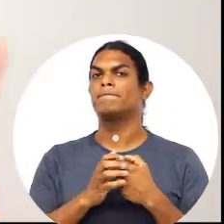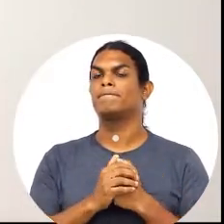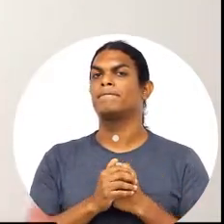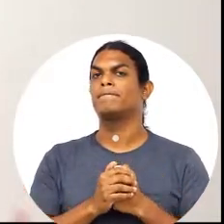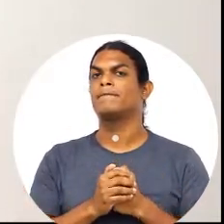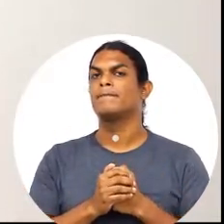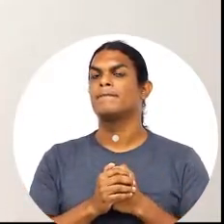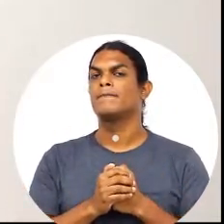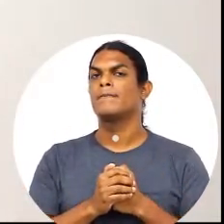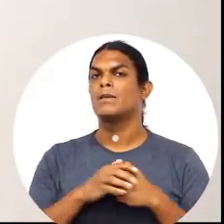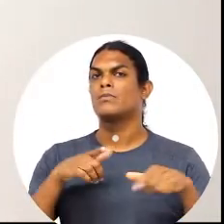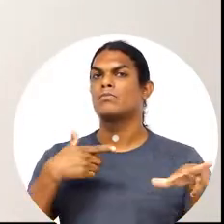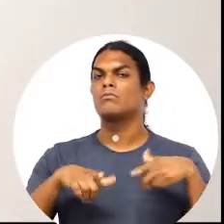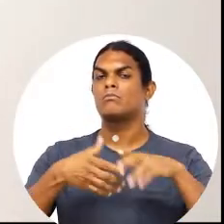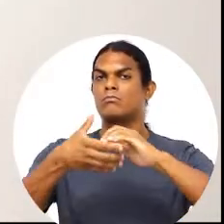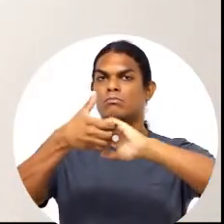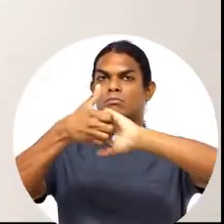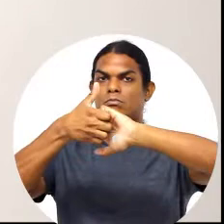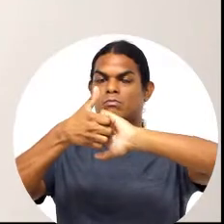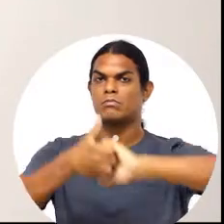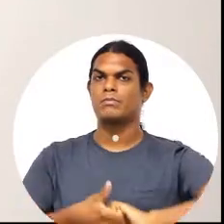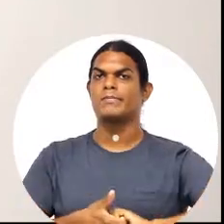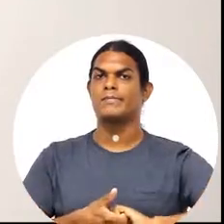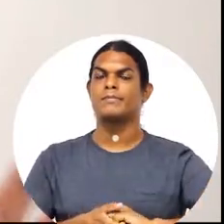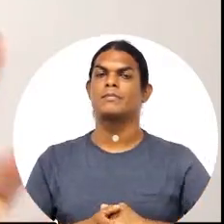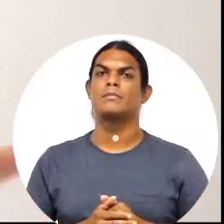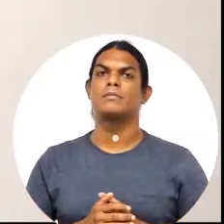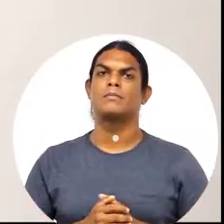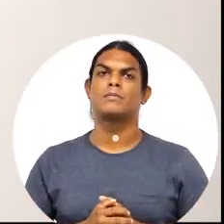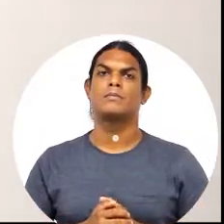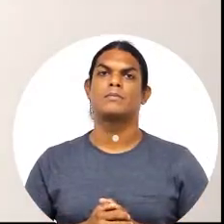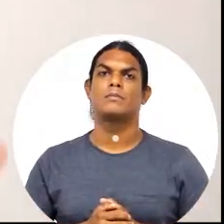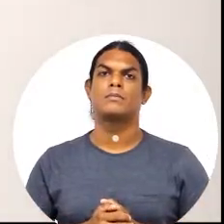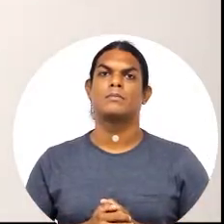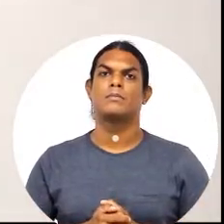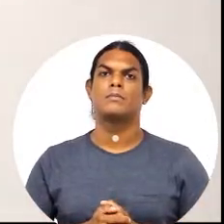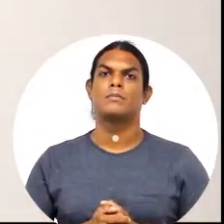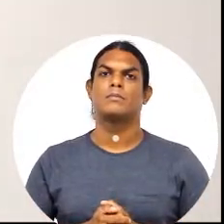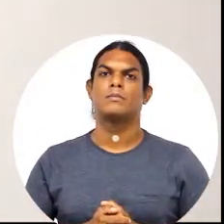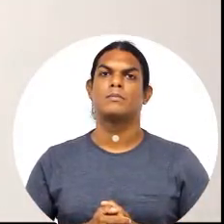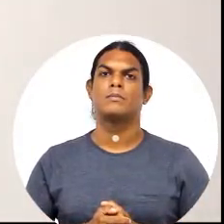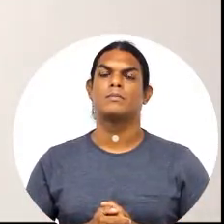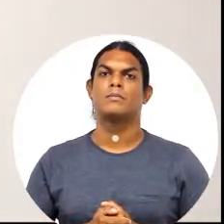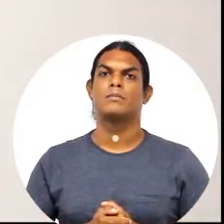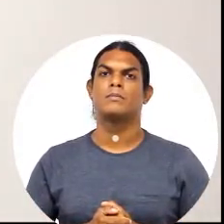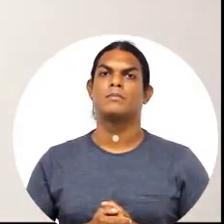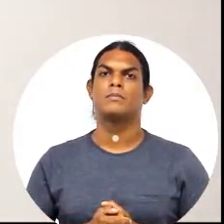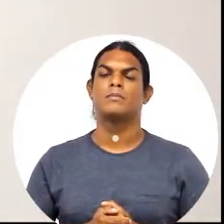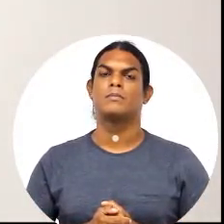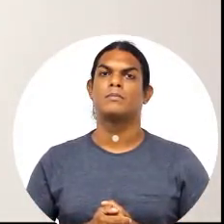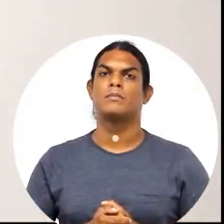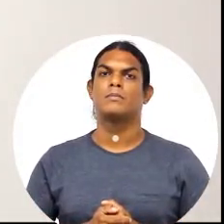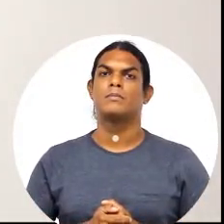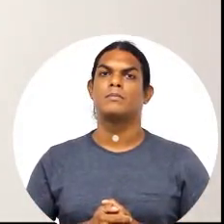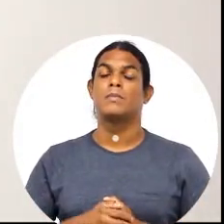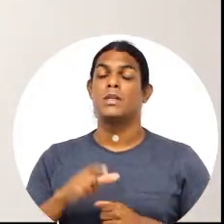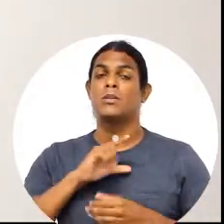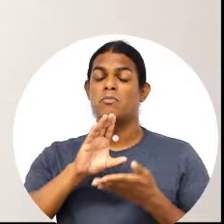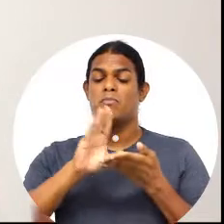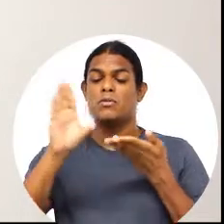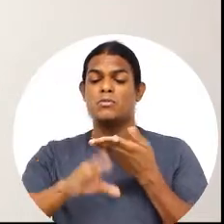serviço com qualidade, certo? Então você vai ter um investimento maior na questão